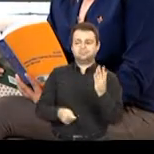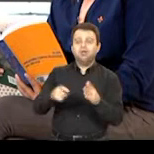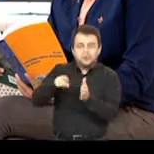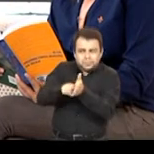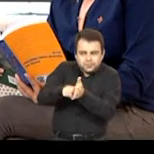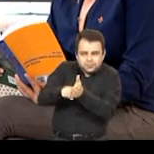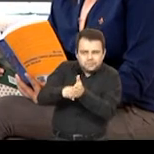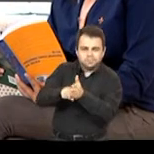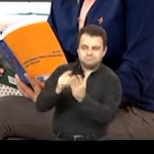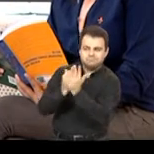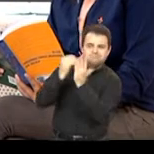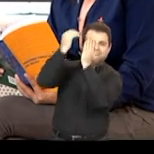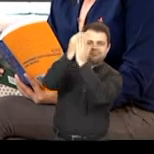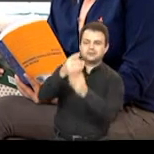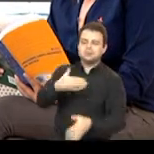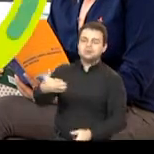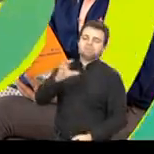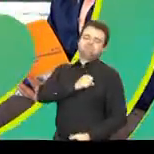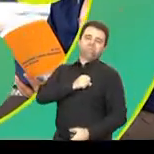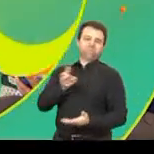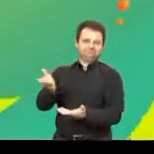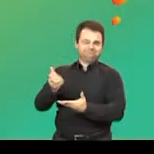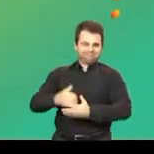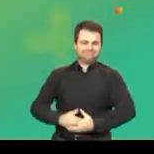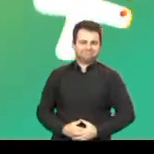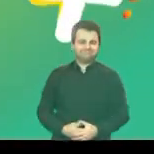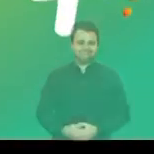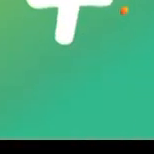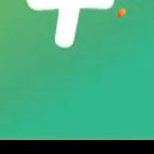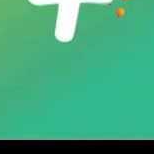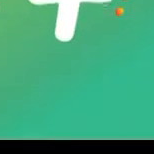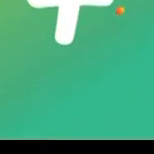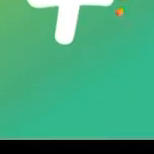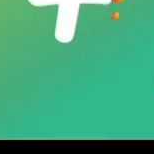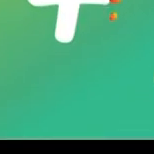ela, você vai se apaixonar.